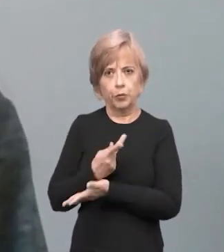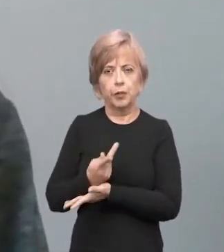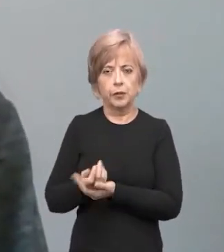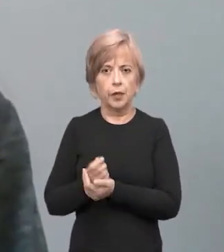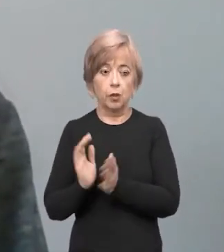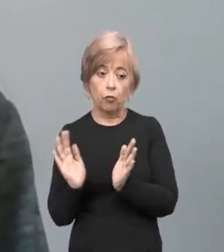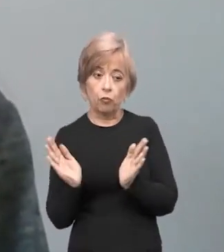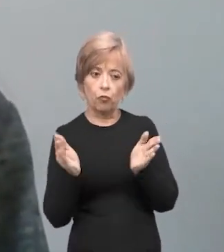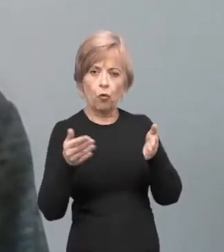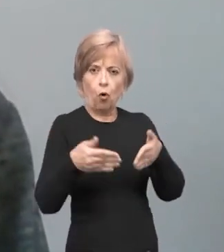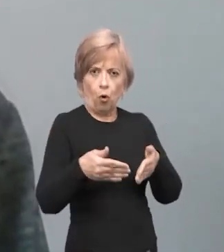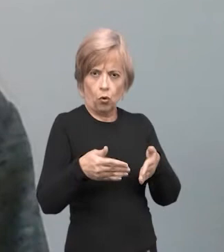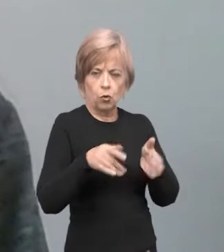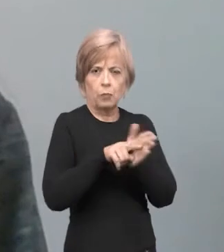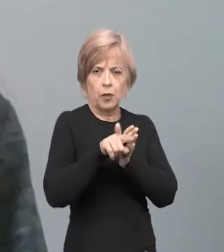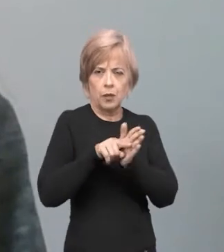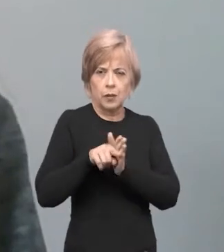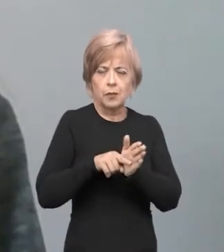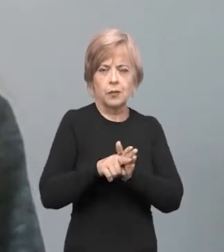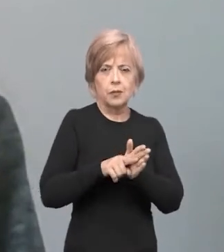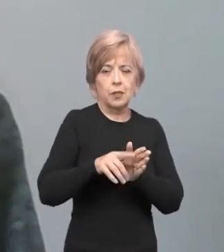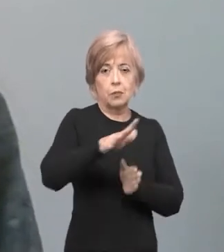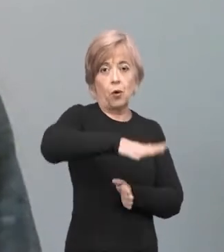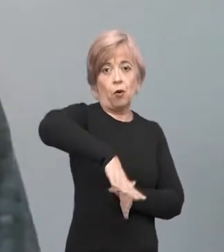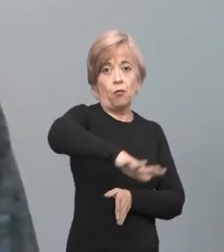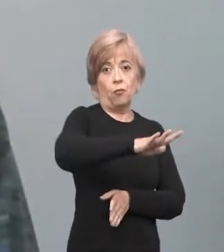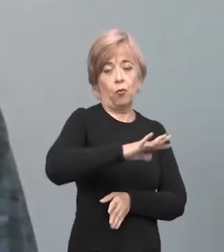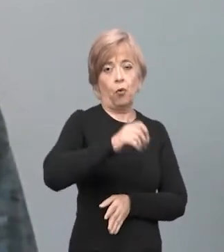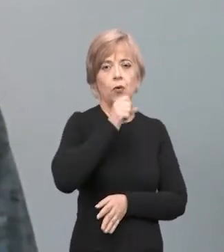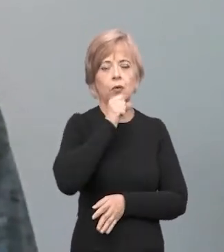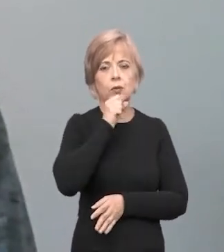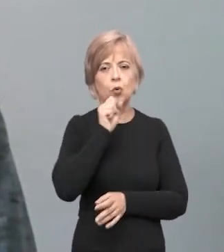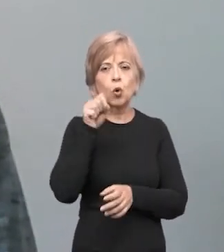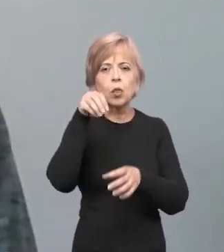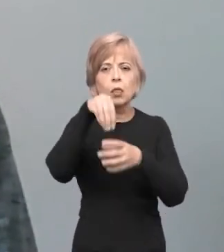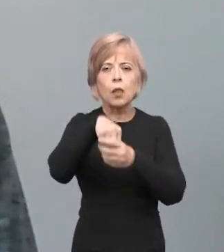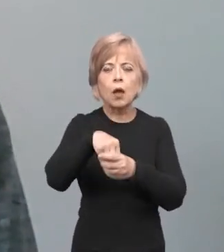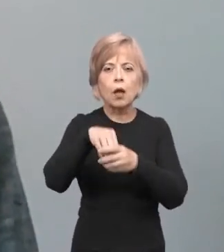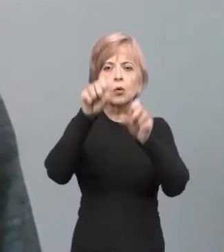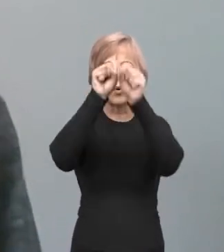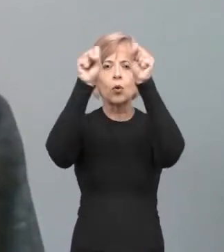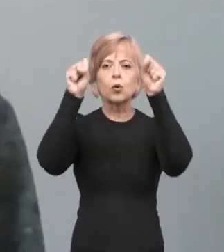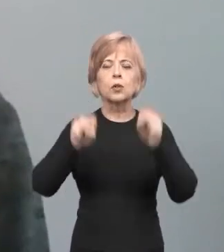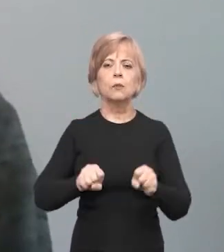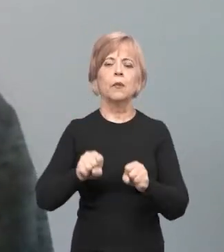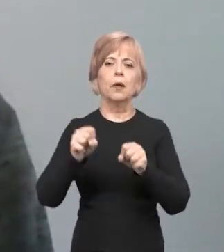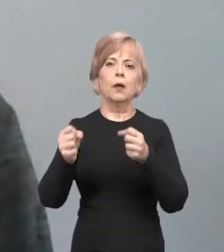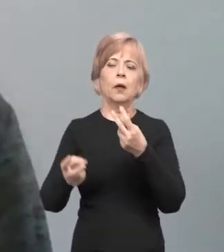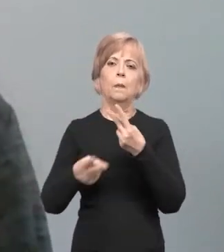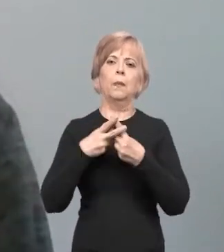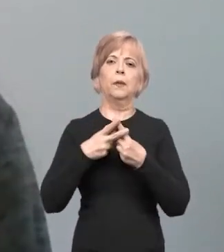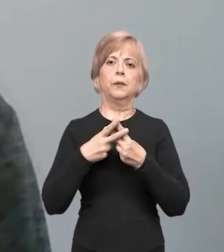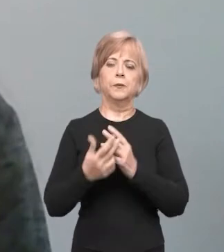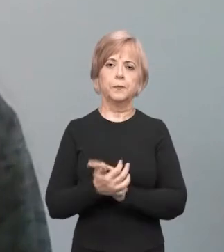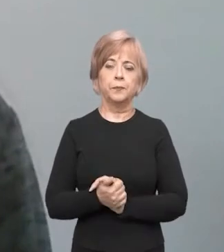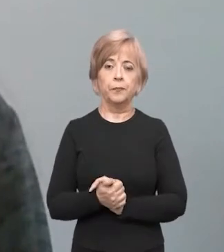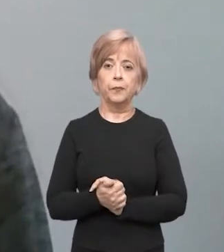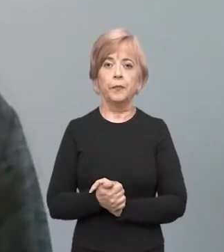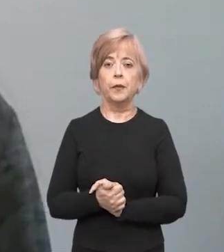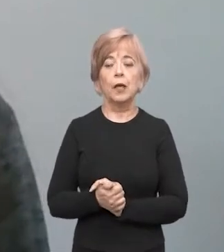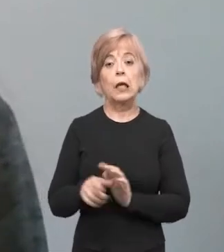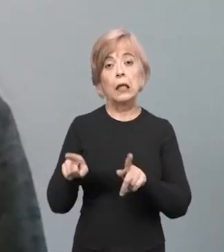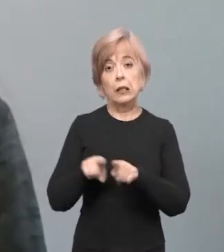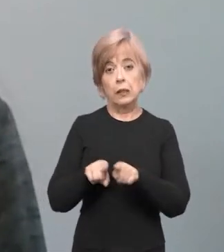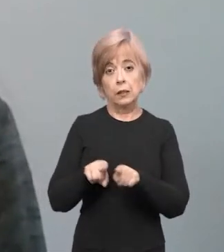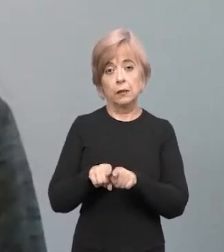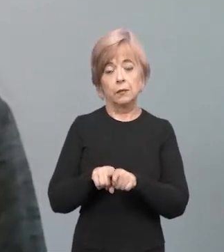realizado, voltado para a população idosa dentro do sistema prisional. E aí, juntamente com